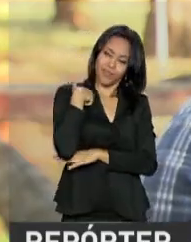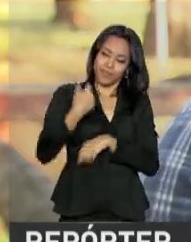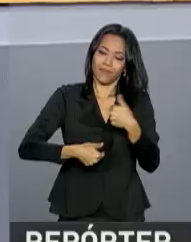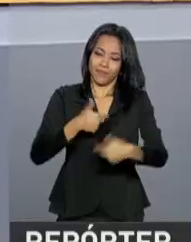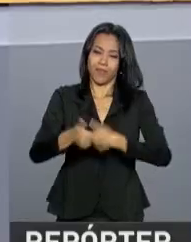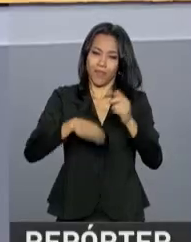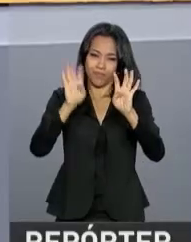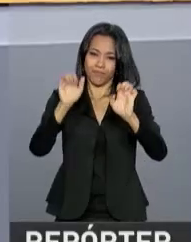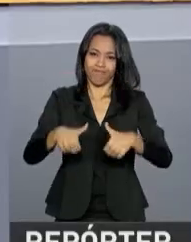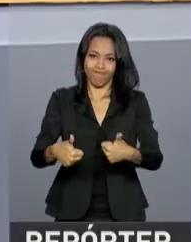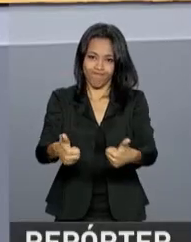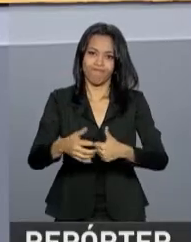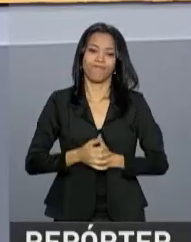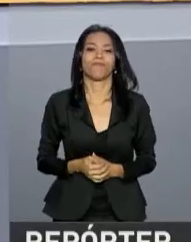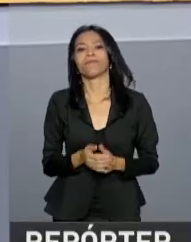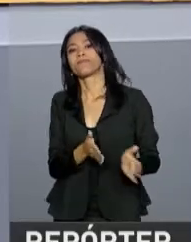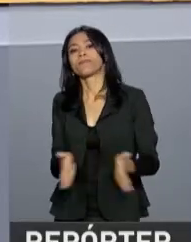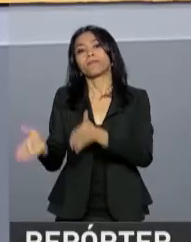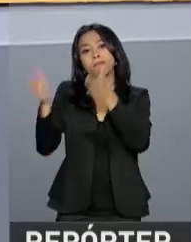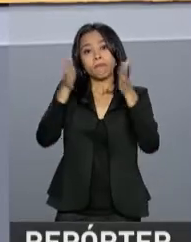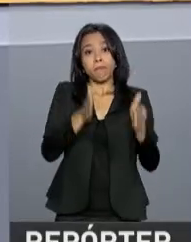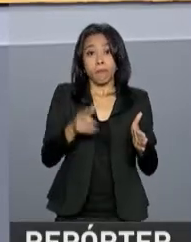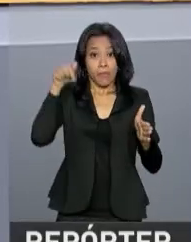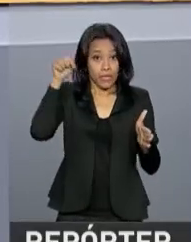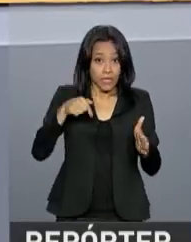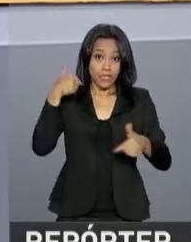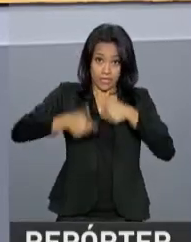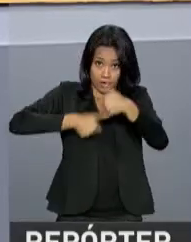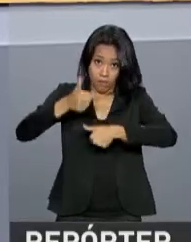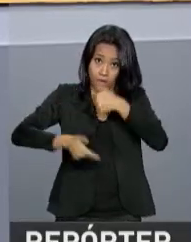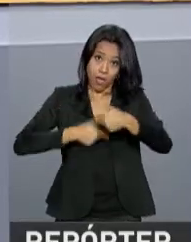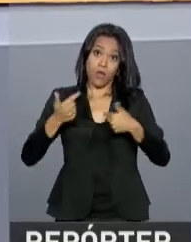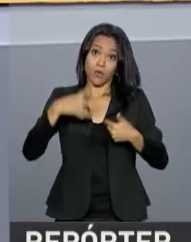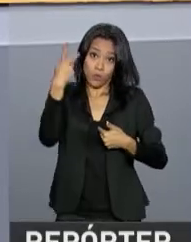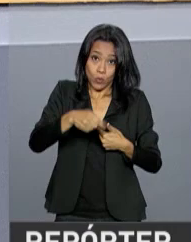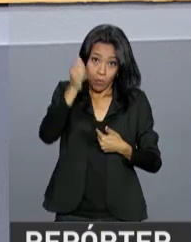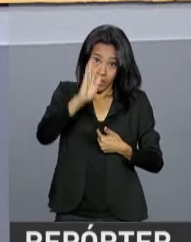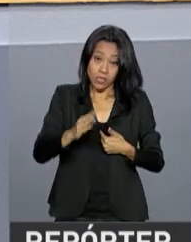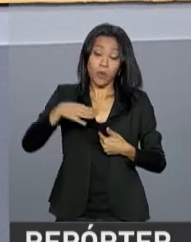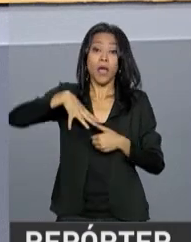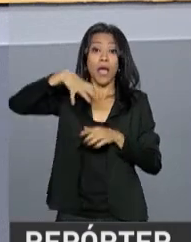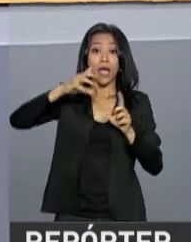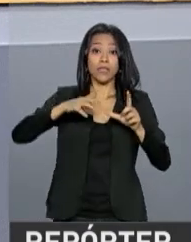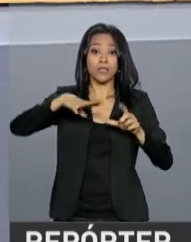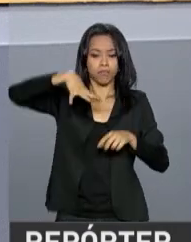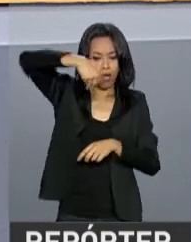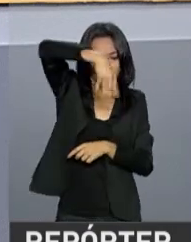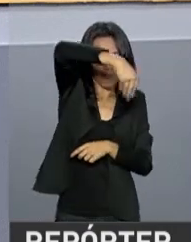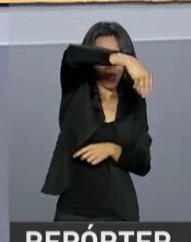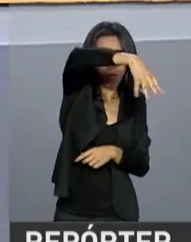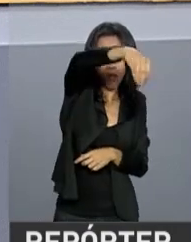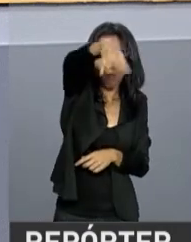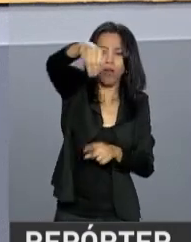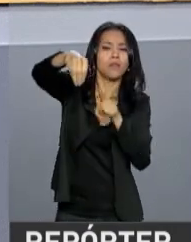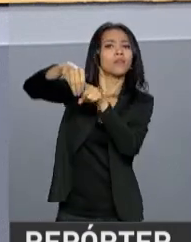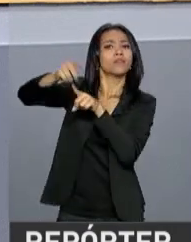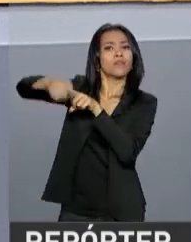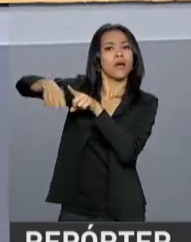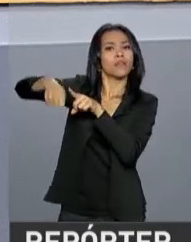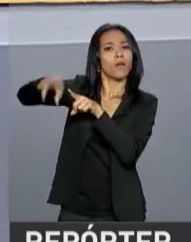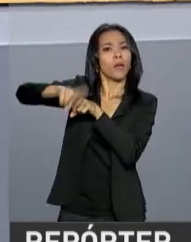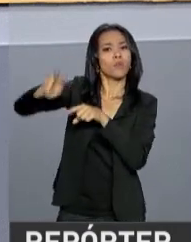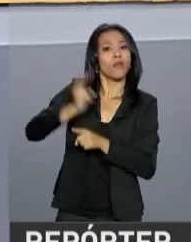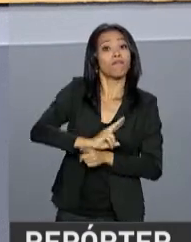cumprida além do serviço florestal brasileiro as imagens dos drones podem ser utilizadas na fiscalização das